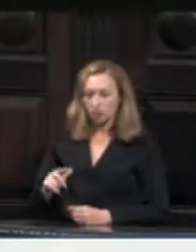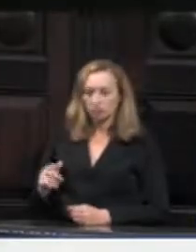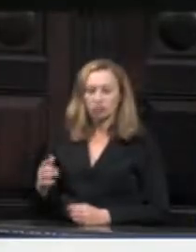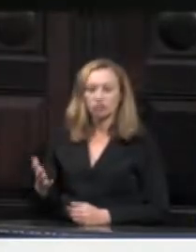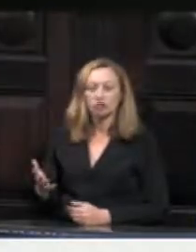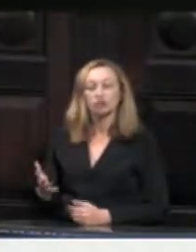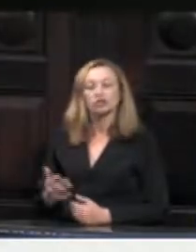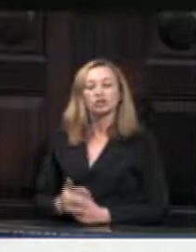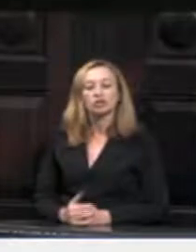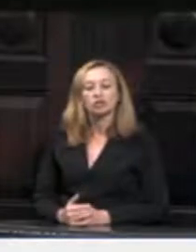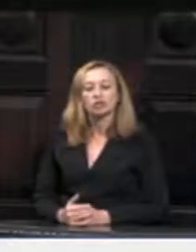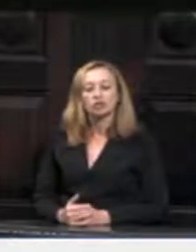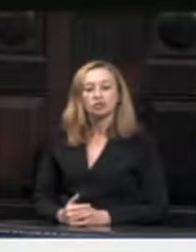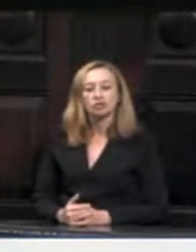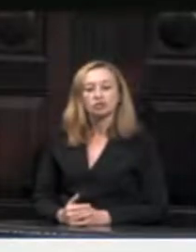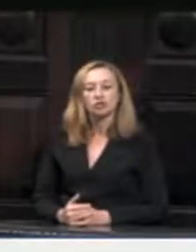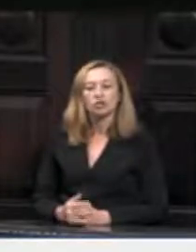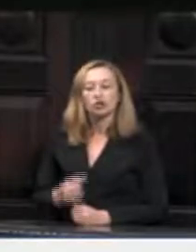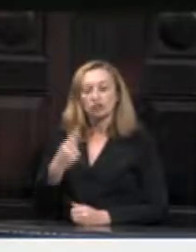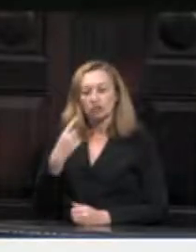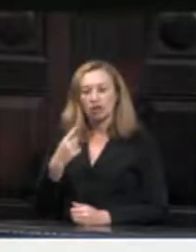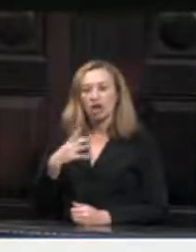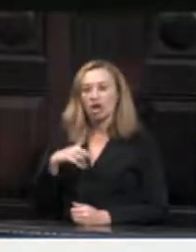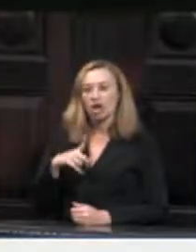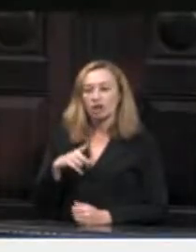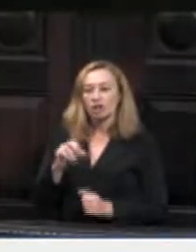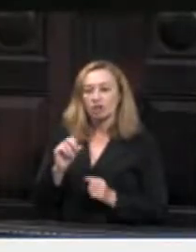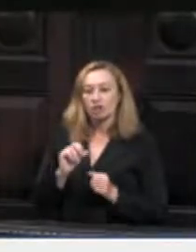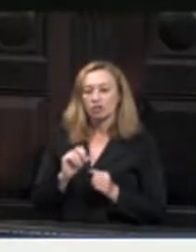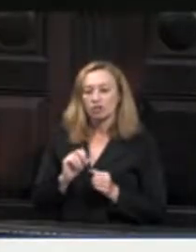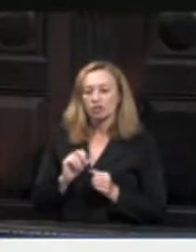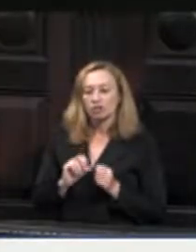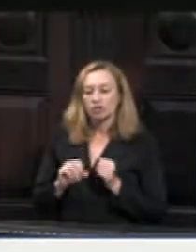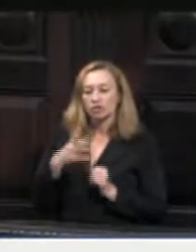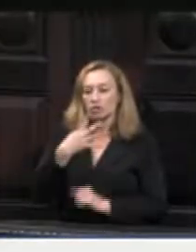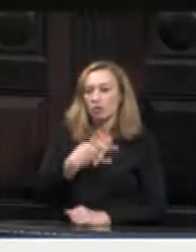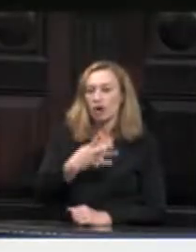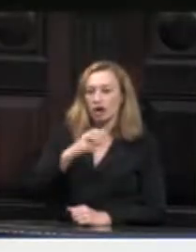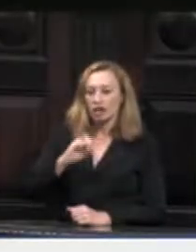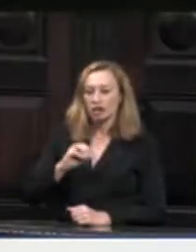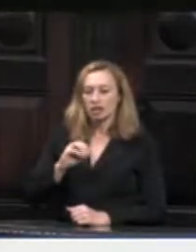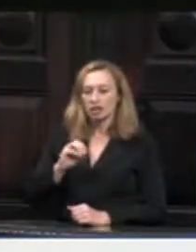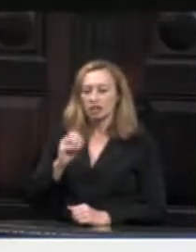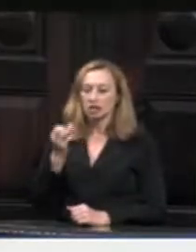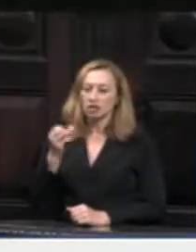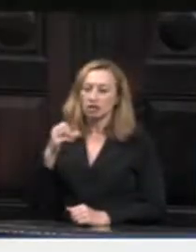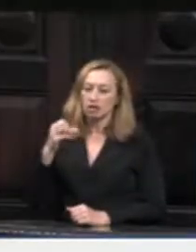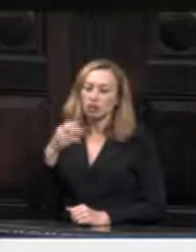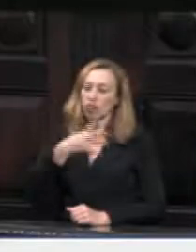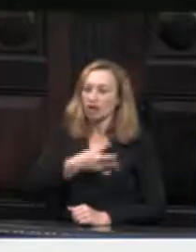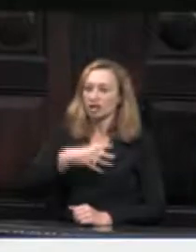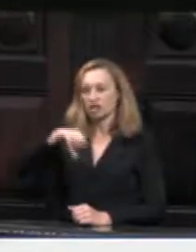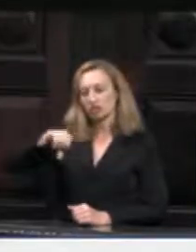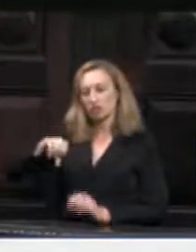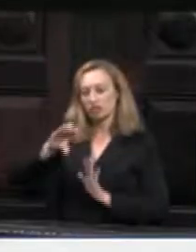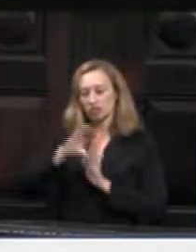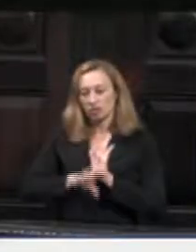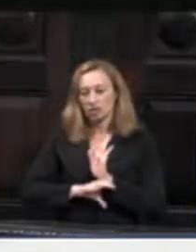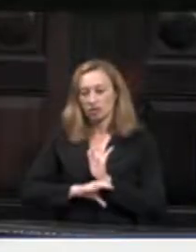que também fui autor de 49 emendas. O projeto é